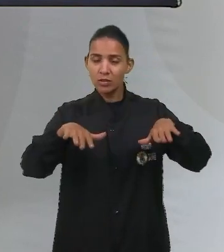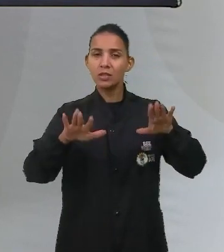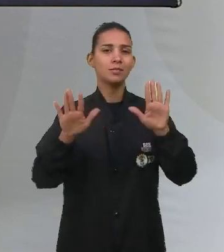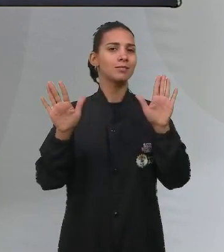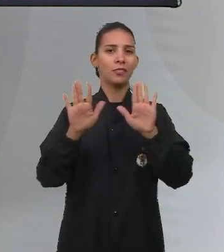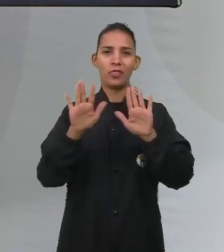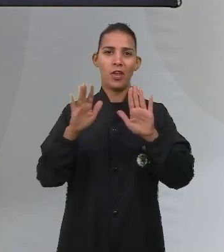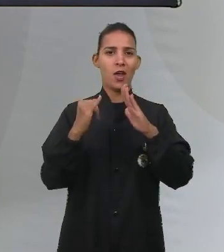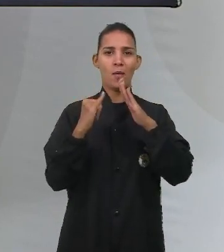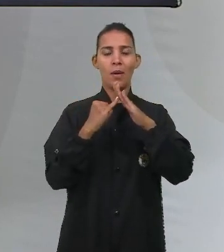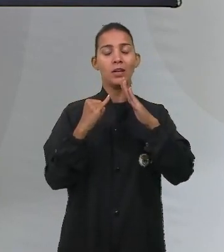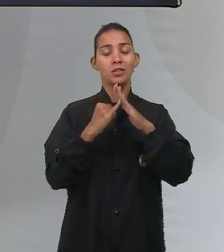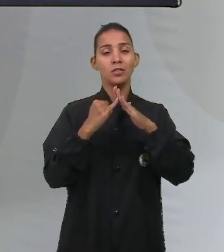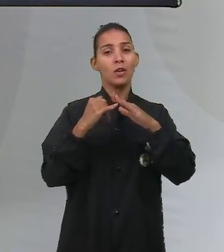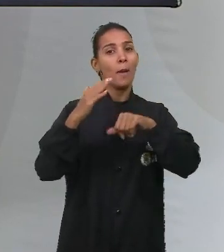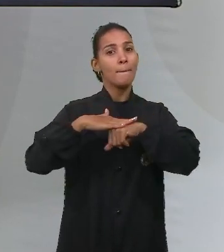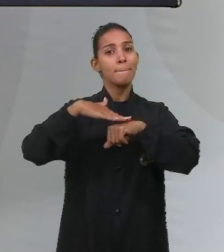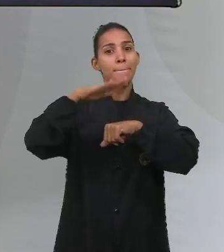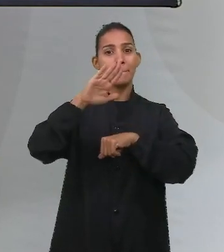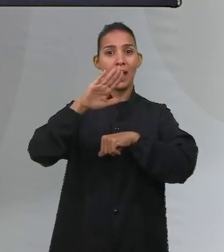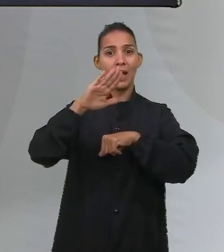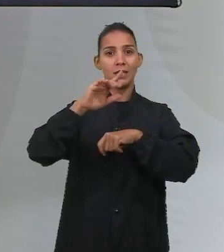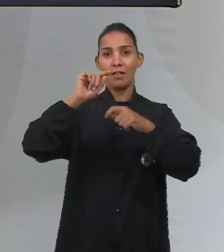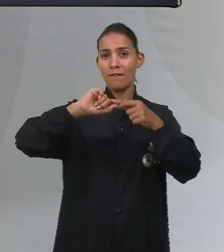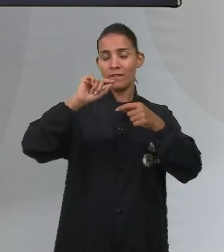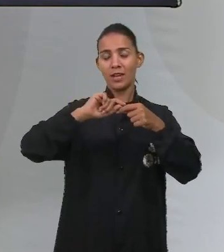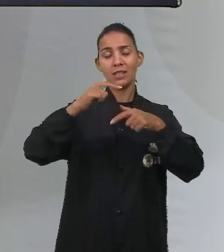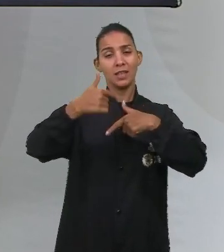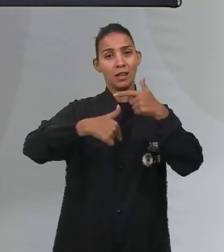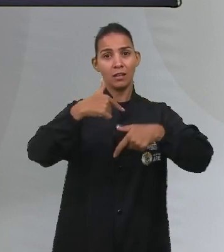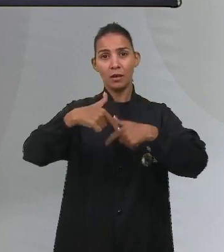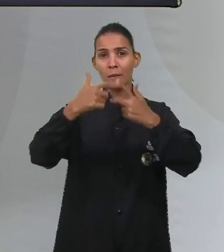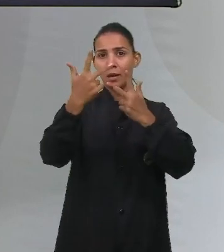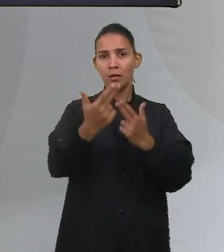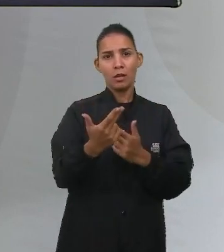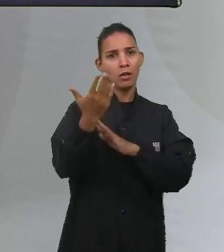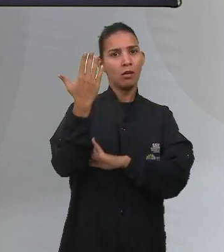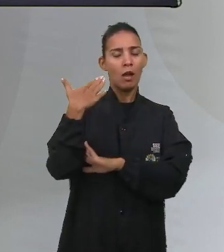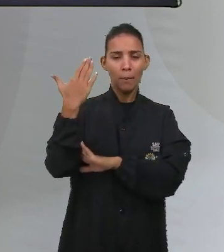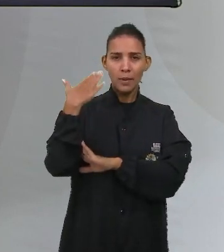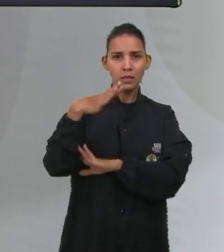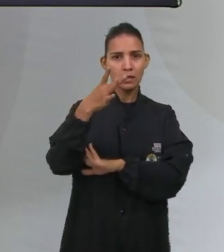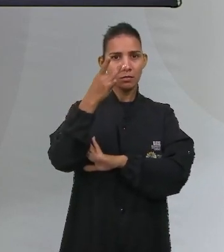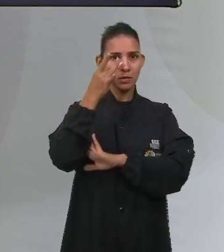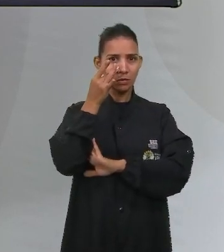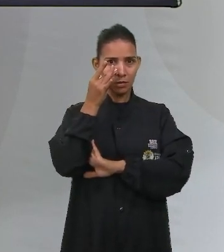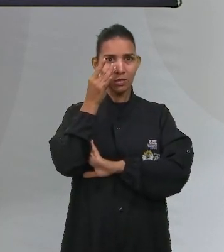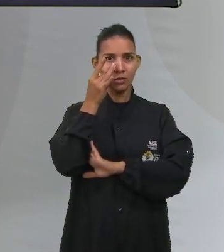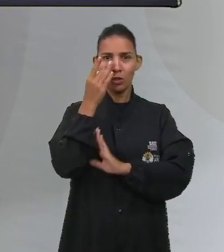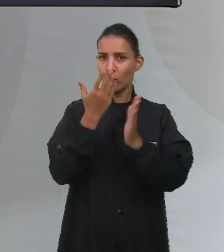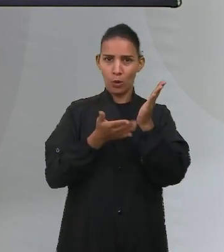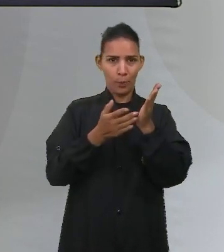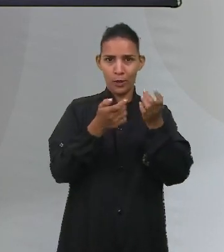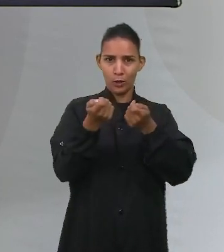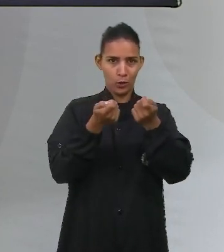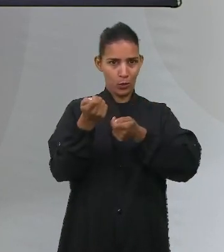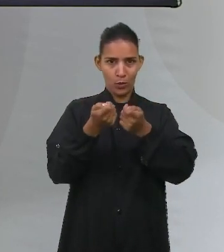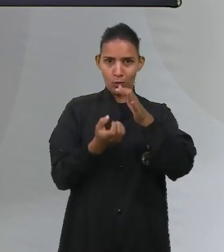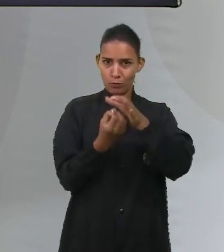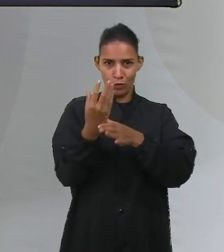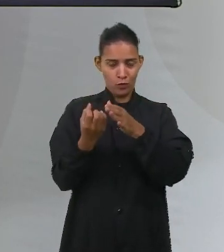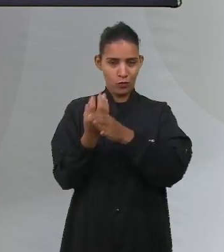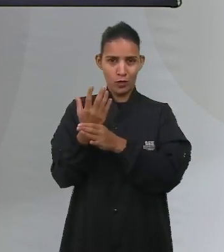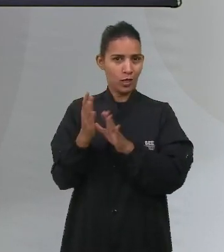das instituições, a realização das tarefas e muito menos o controle da produtividade.